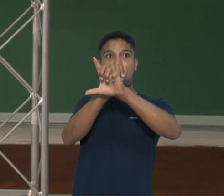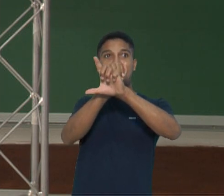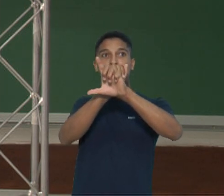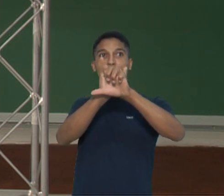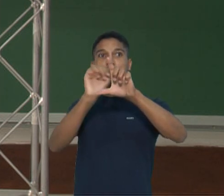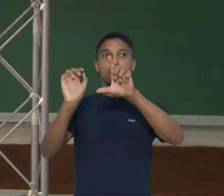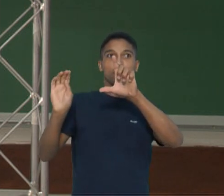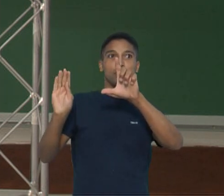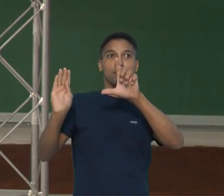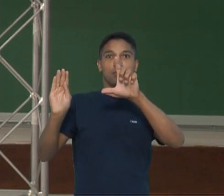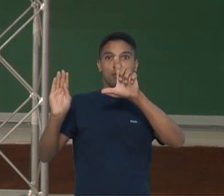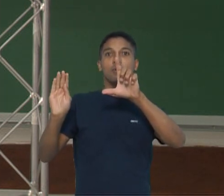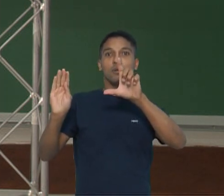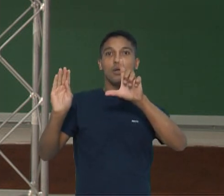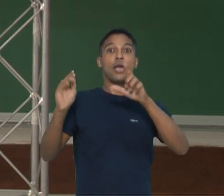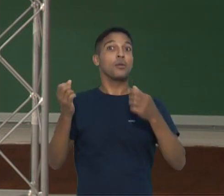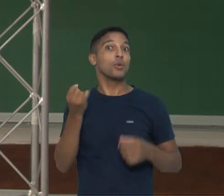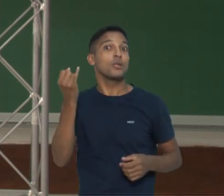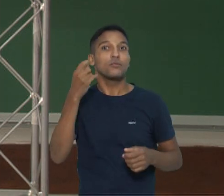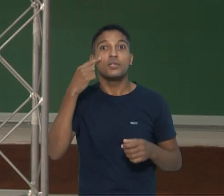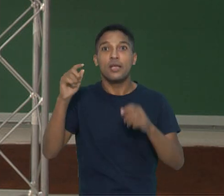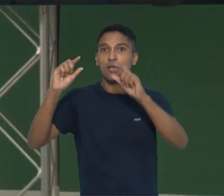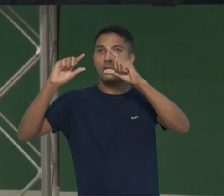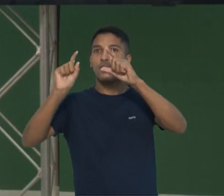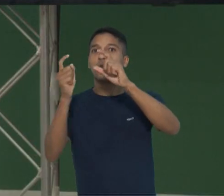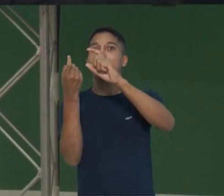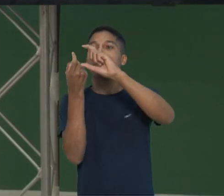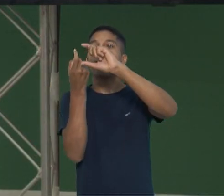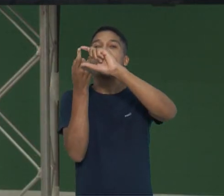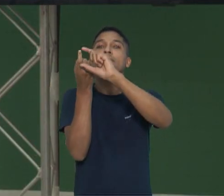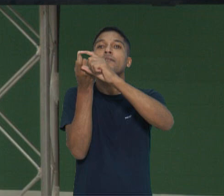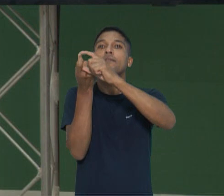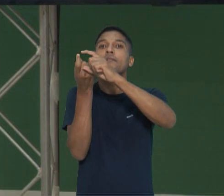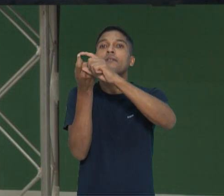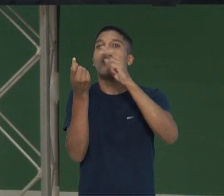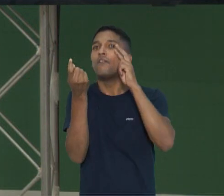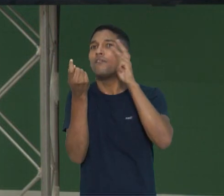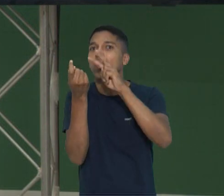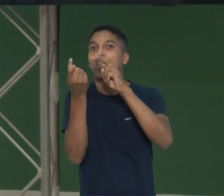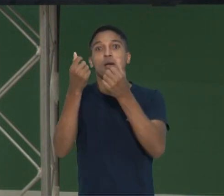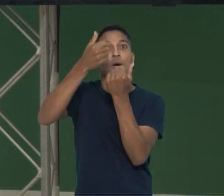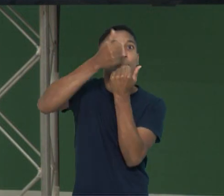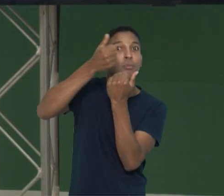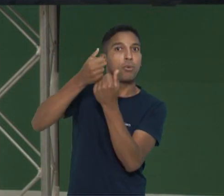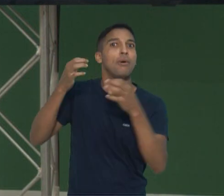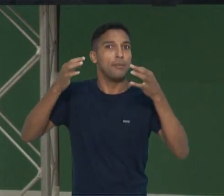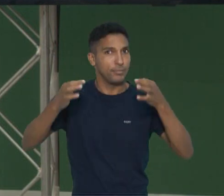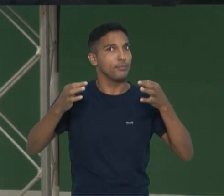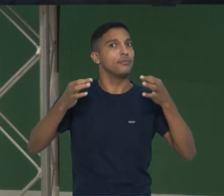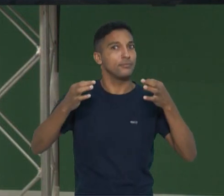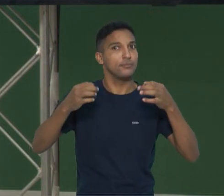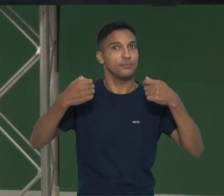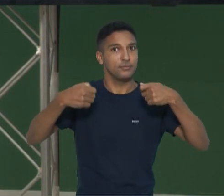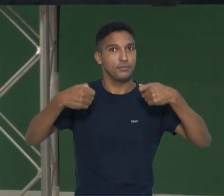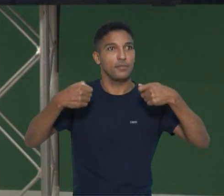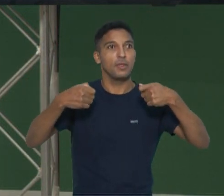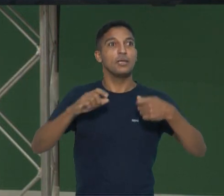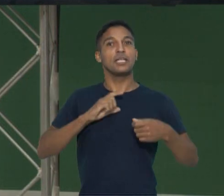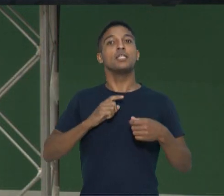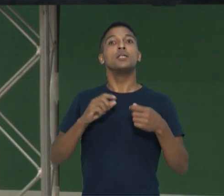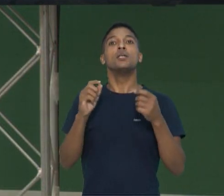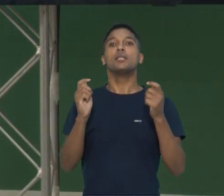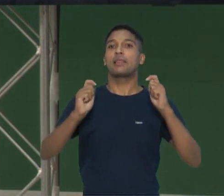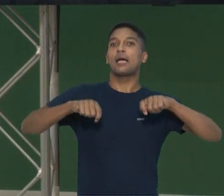possa substituir de forma correta nas equações da hipérbole. Então, nós temos duas possibilidades para as equações da hipérbole.